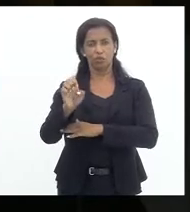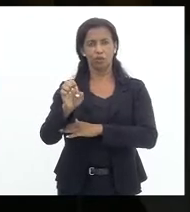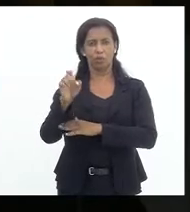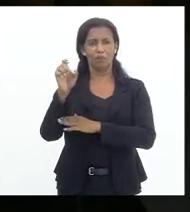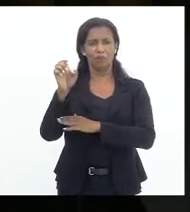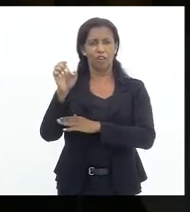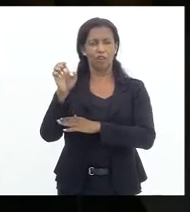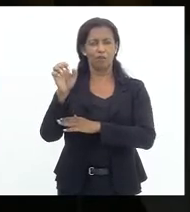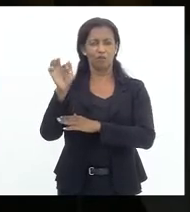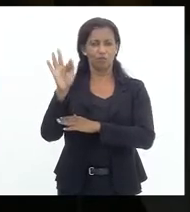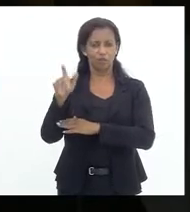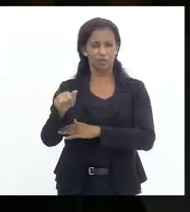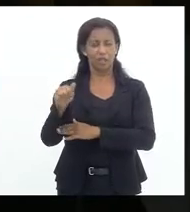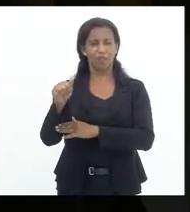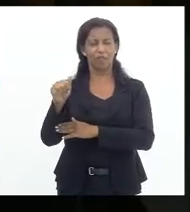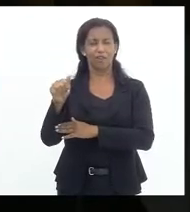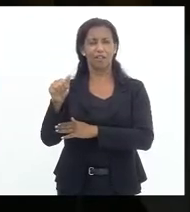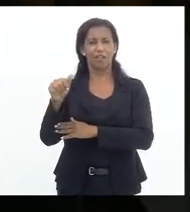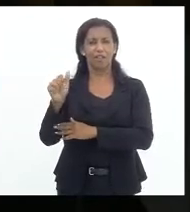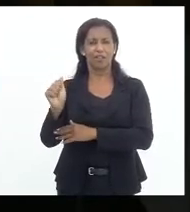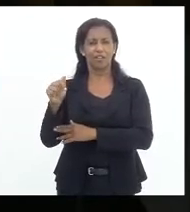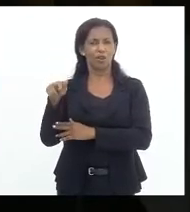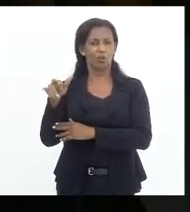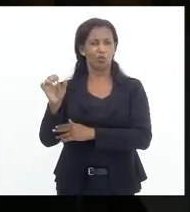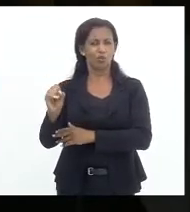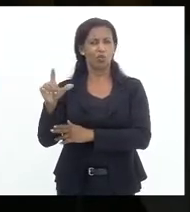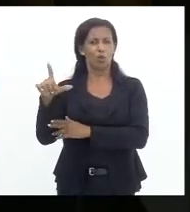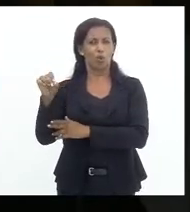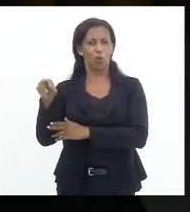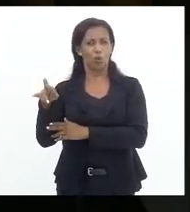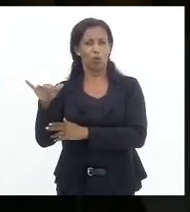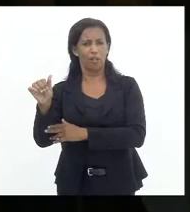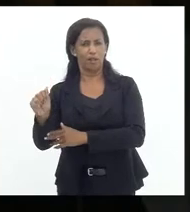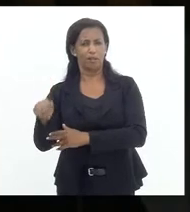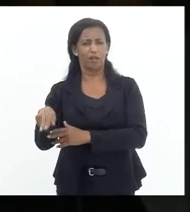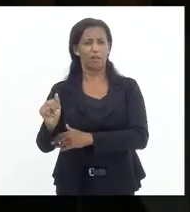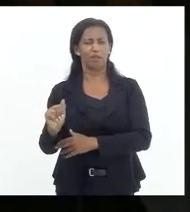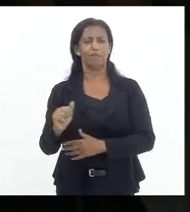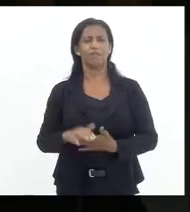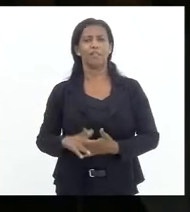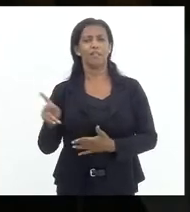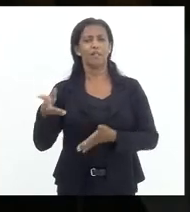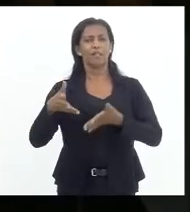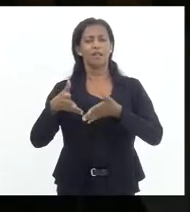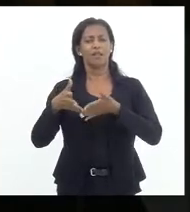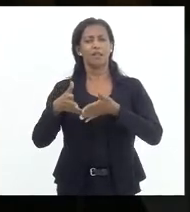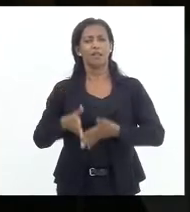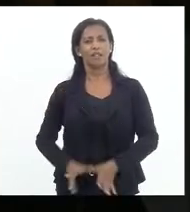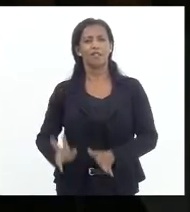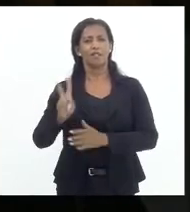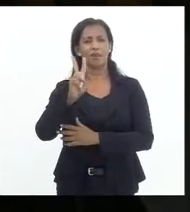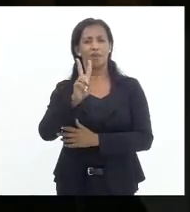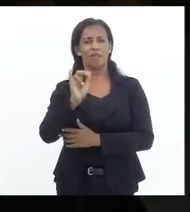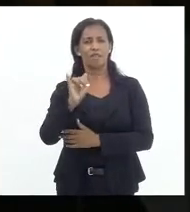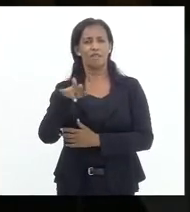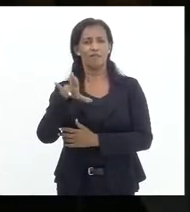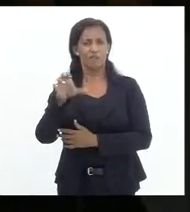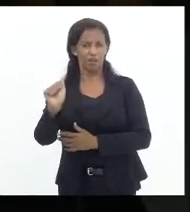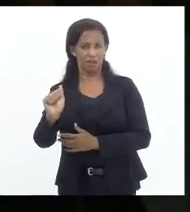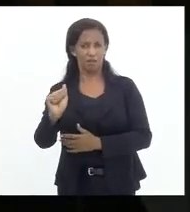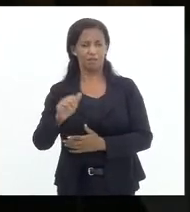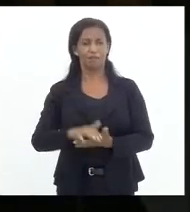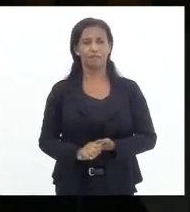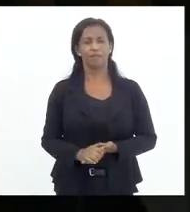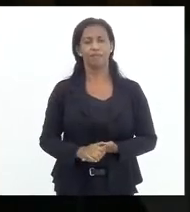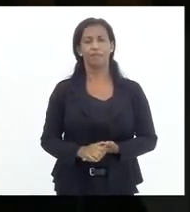de ônibus Lorena que nasceu em Viena na Áustria